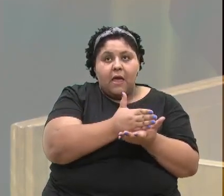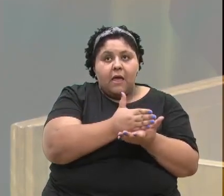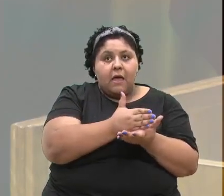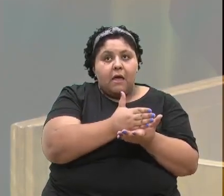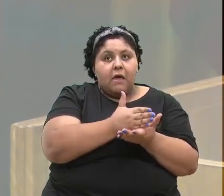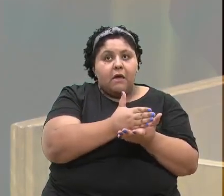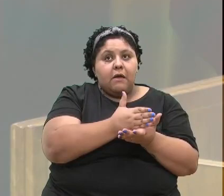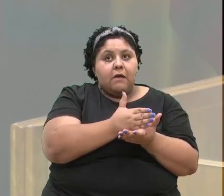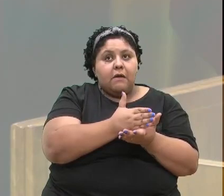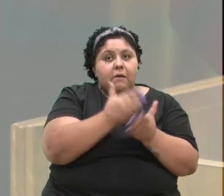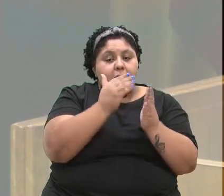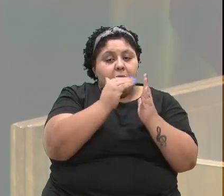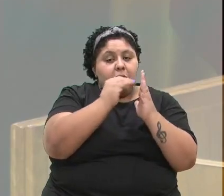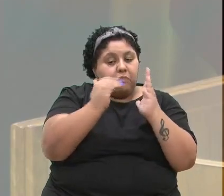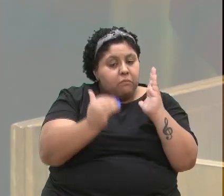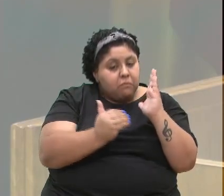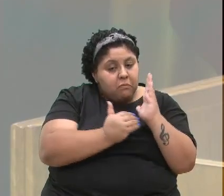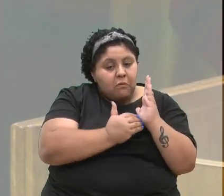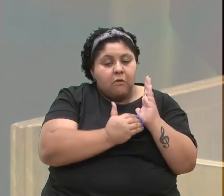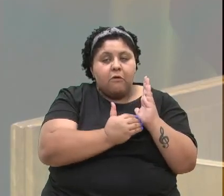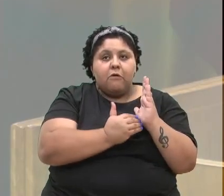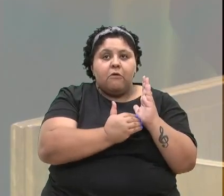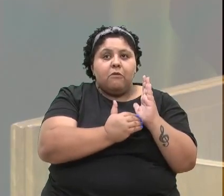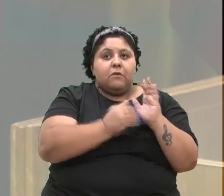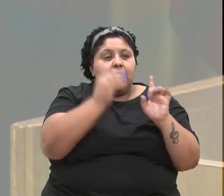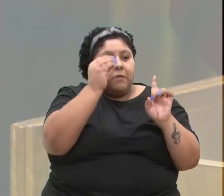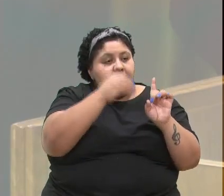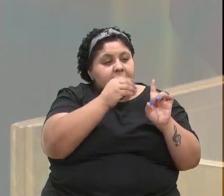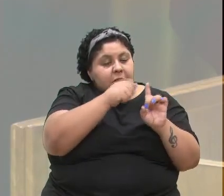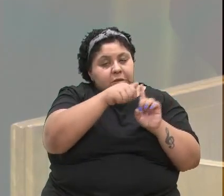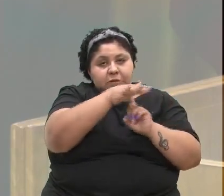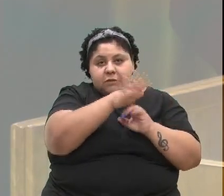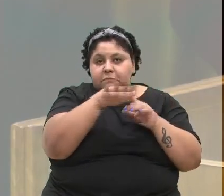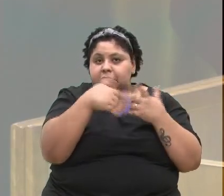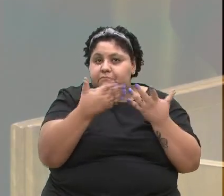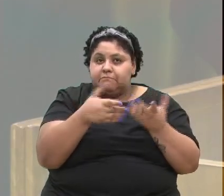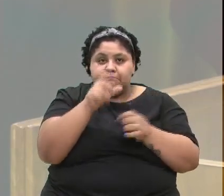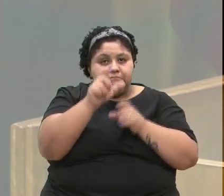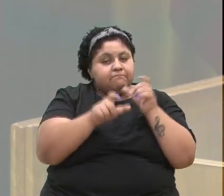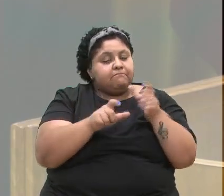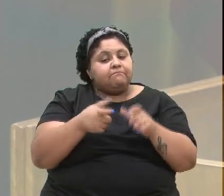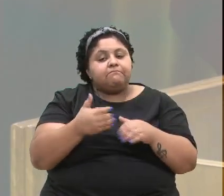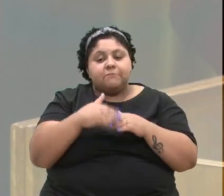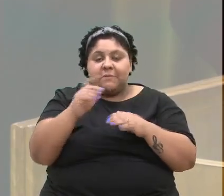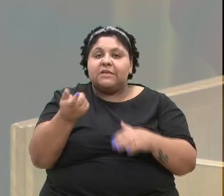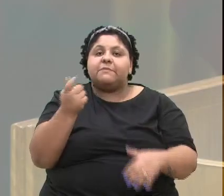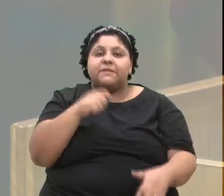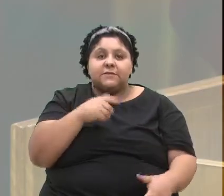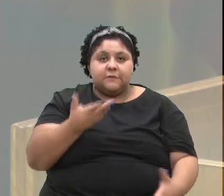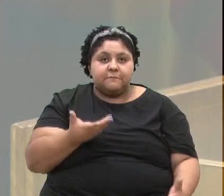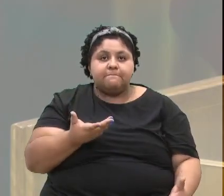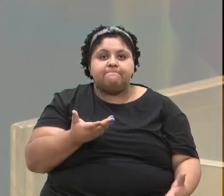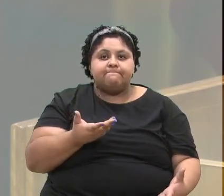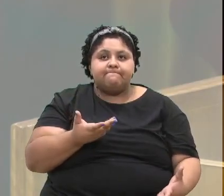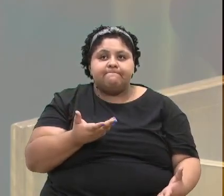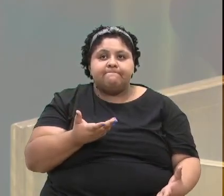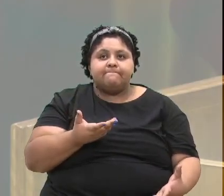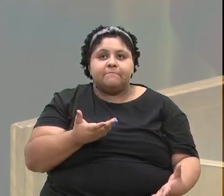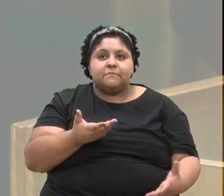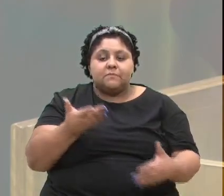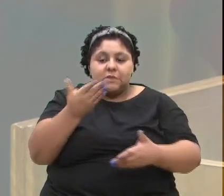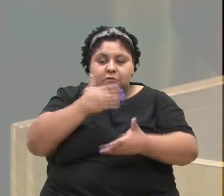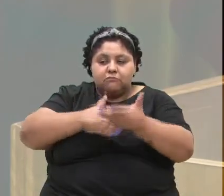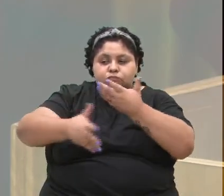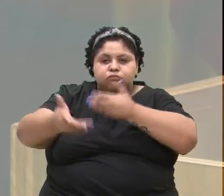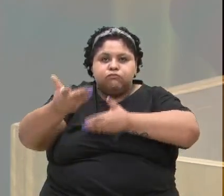baixa pessoas de vulnerabilidade social enfim as pessoas que mais precisam coloquem-se no lugar